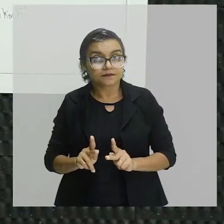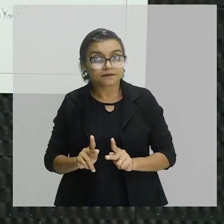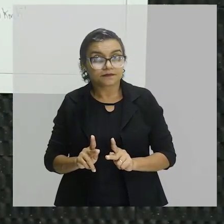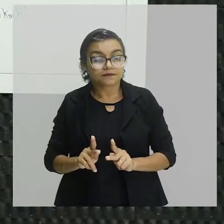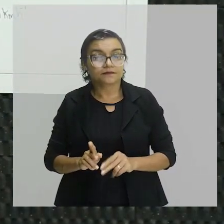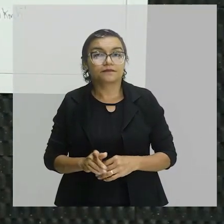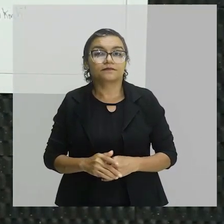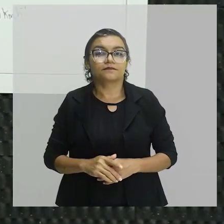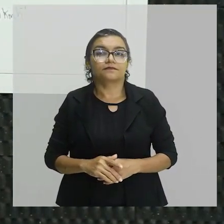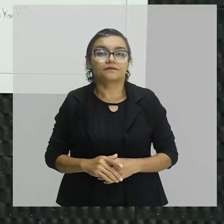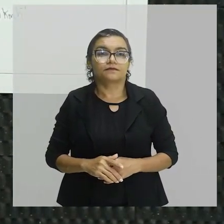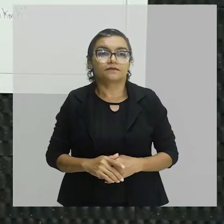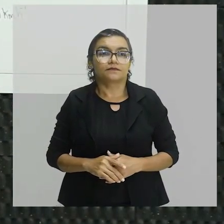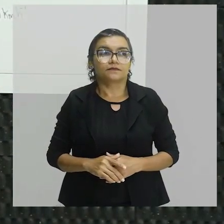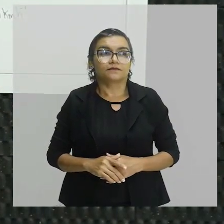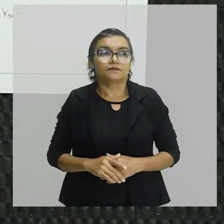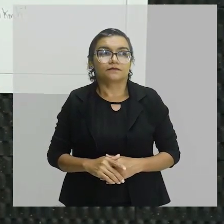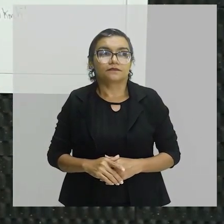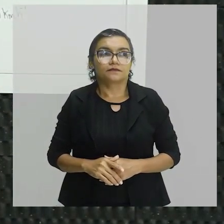certo?